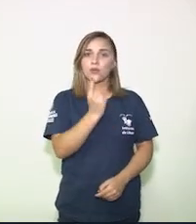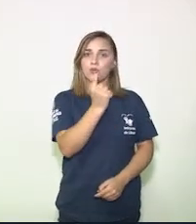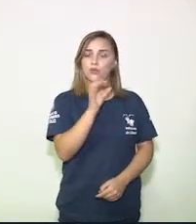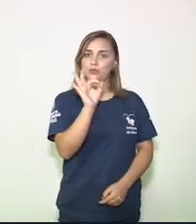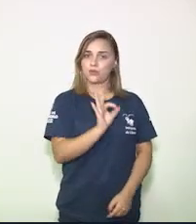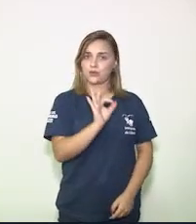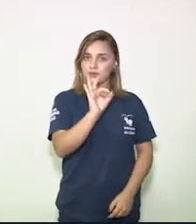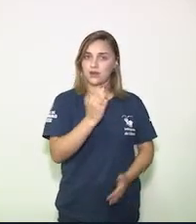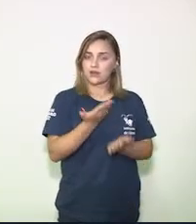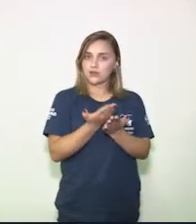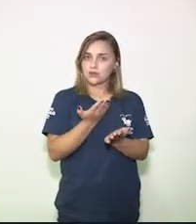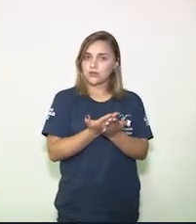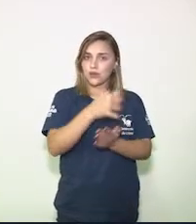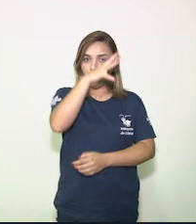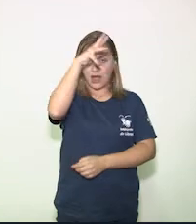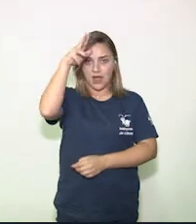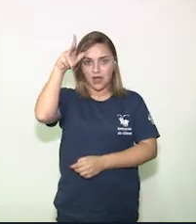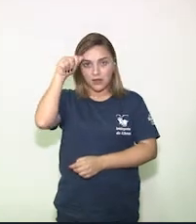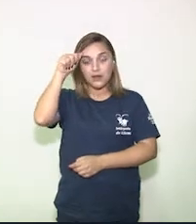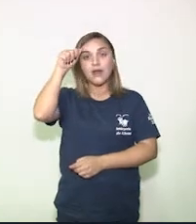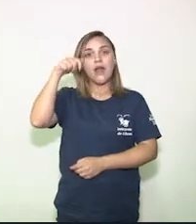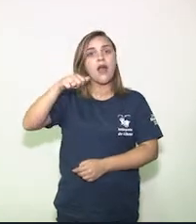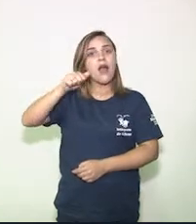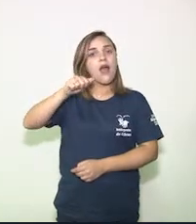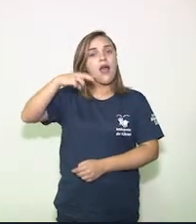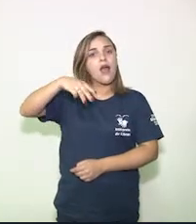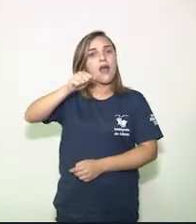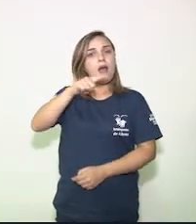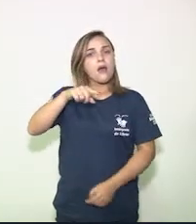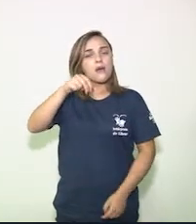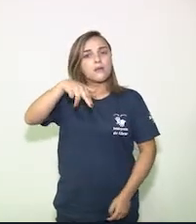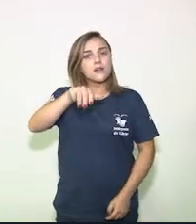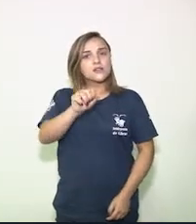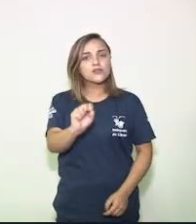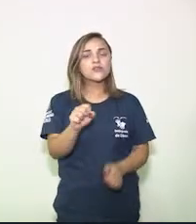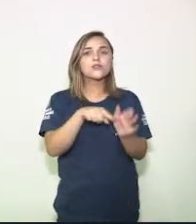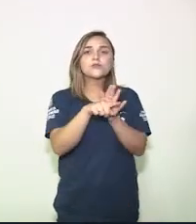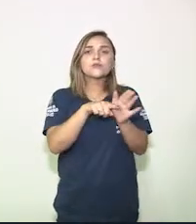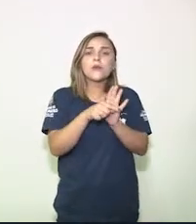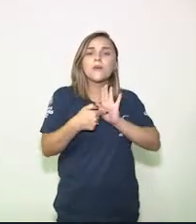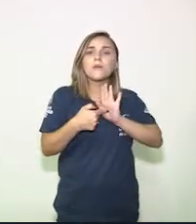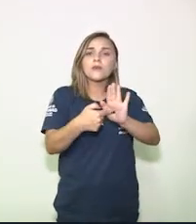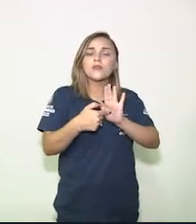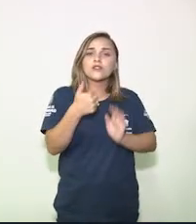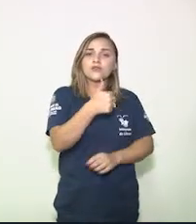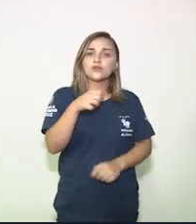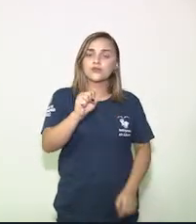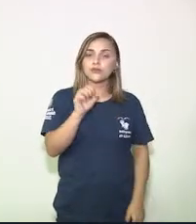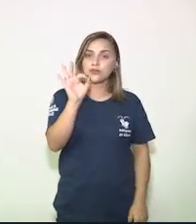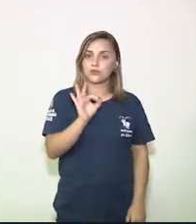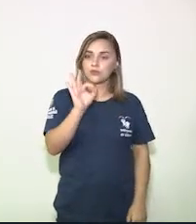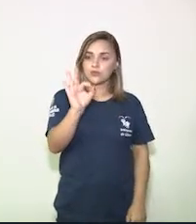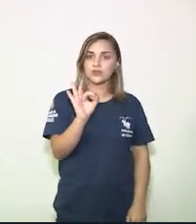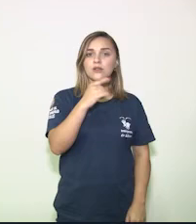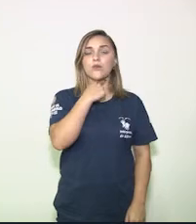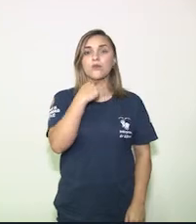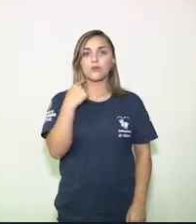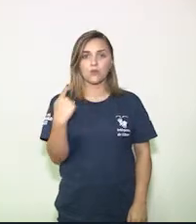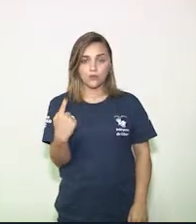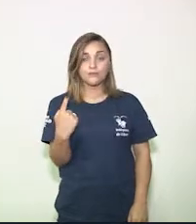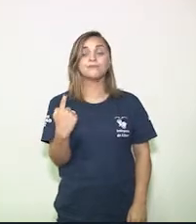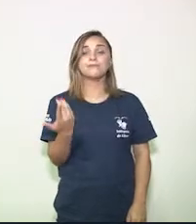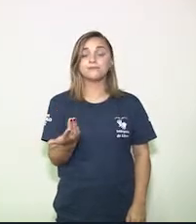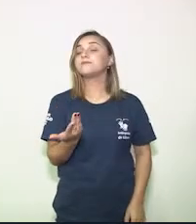1%. Então, estudos do Amazonas também apresentaram 18% de mortalidade e